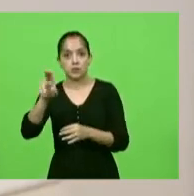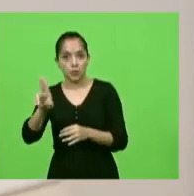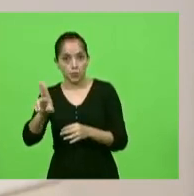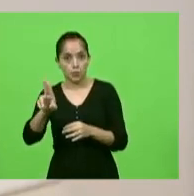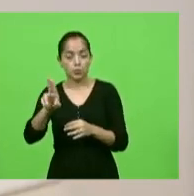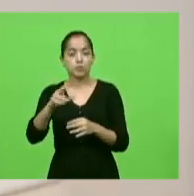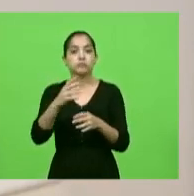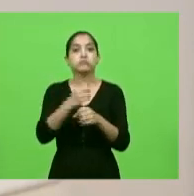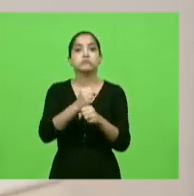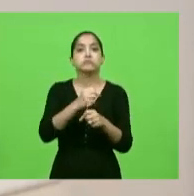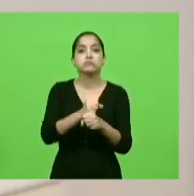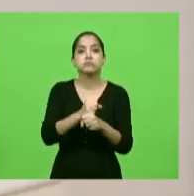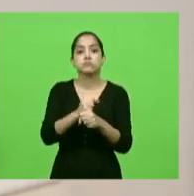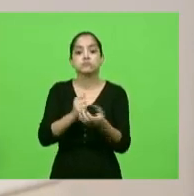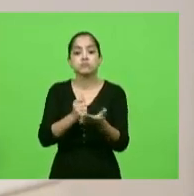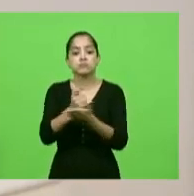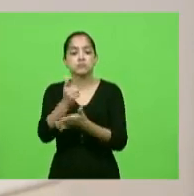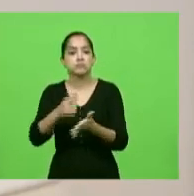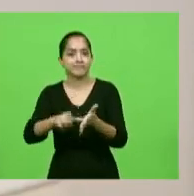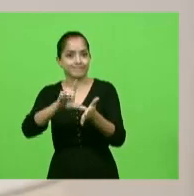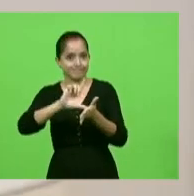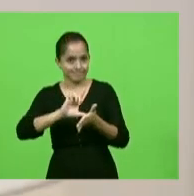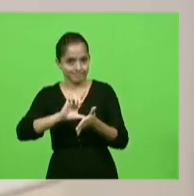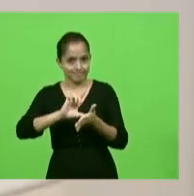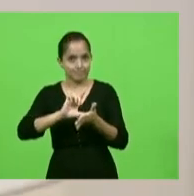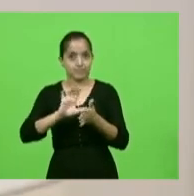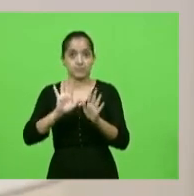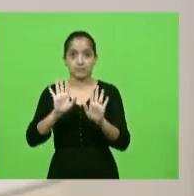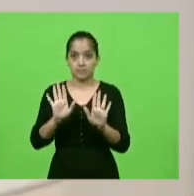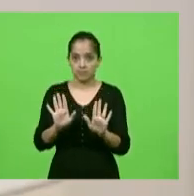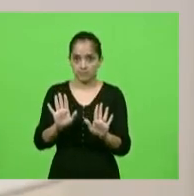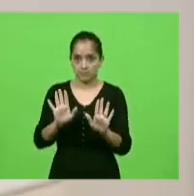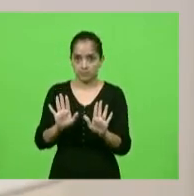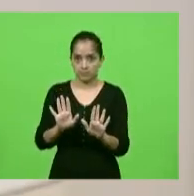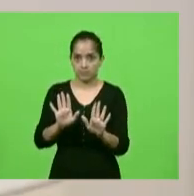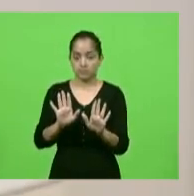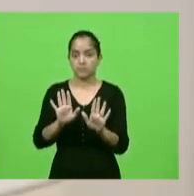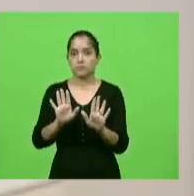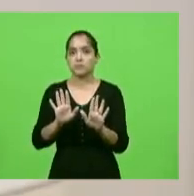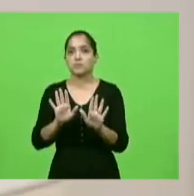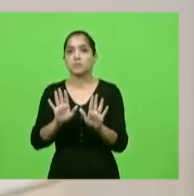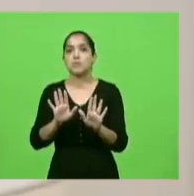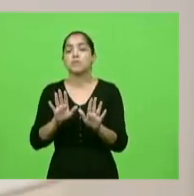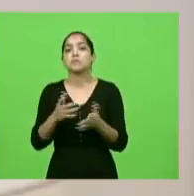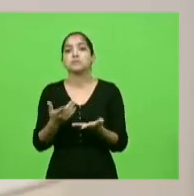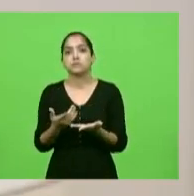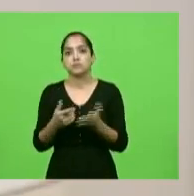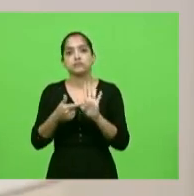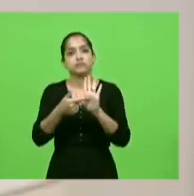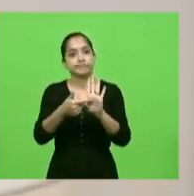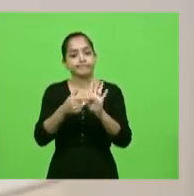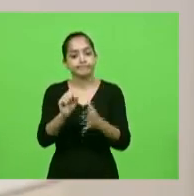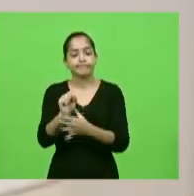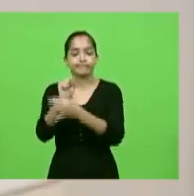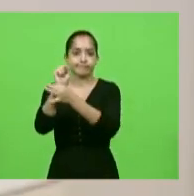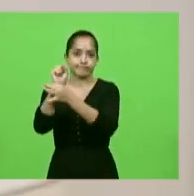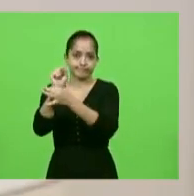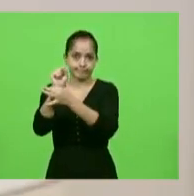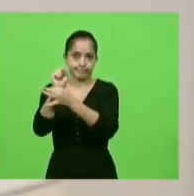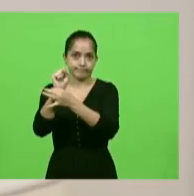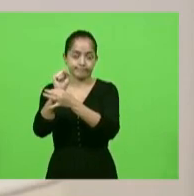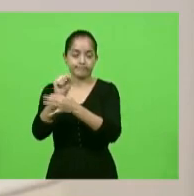de se efetuar o pagamento antecipado, desde que em caráter excepcional e mediante garantias e